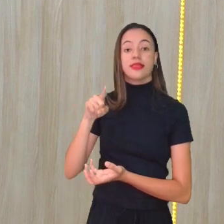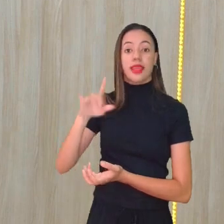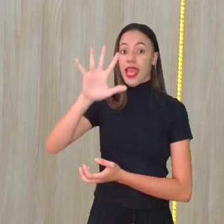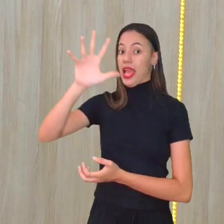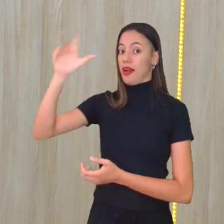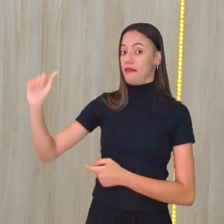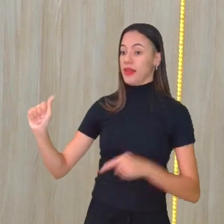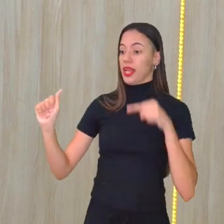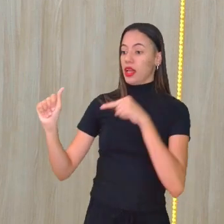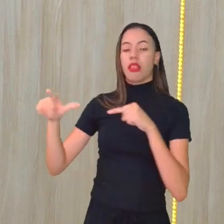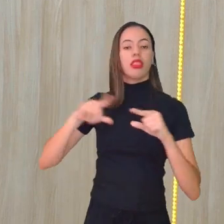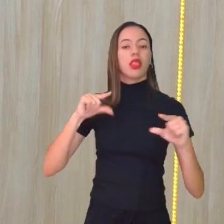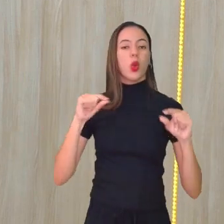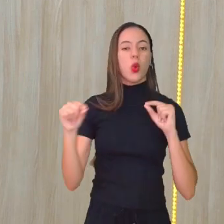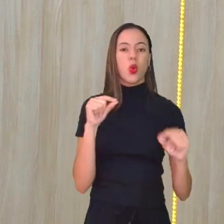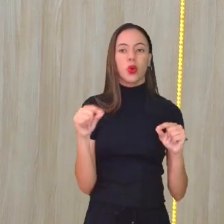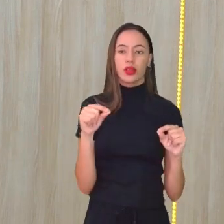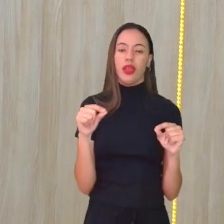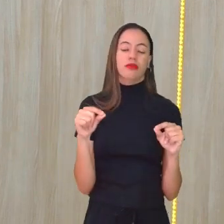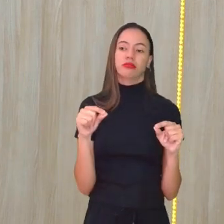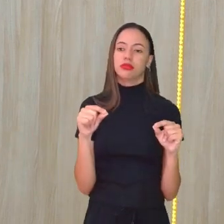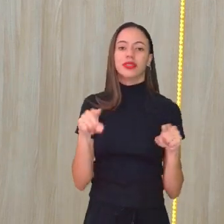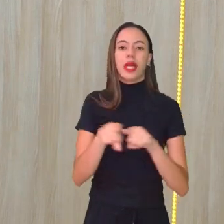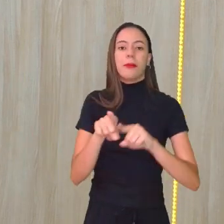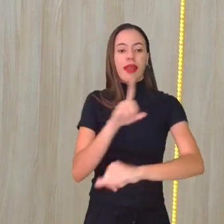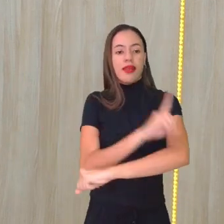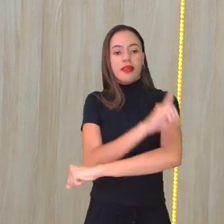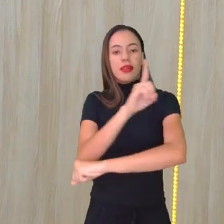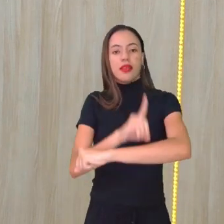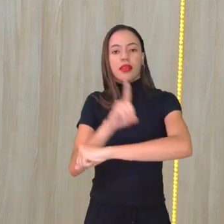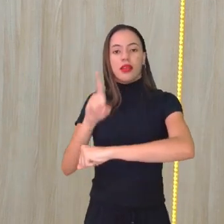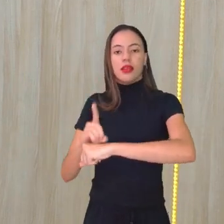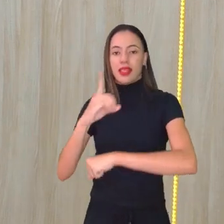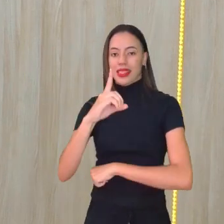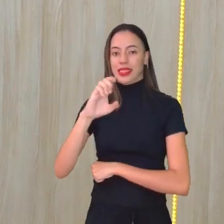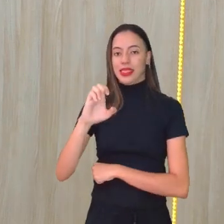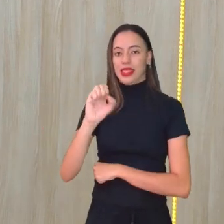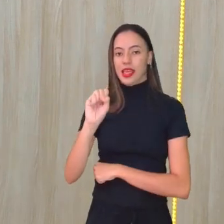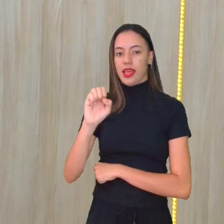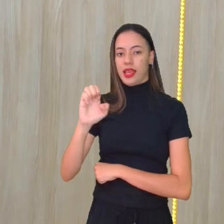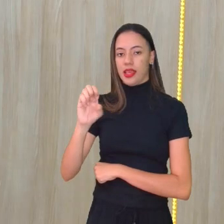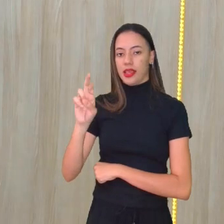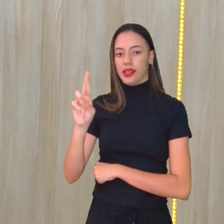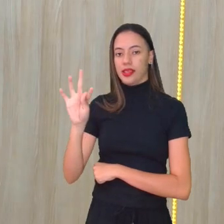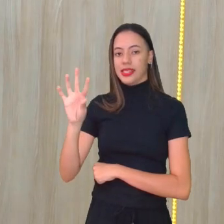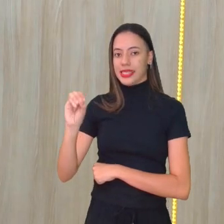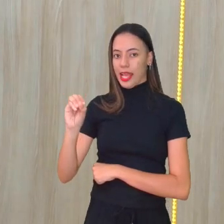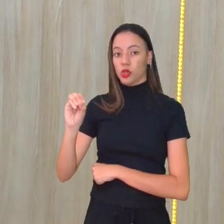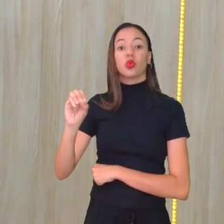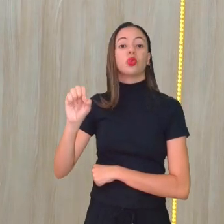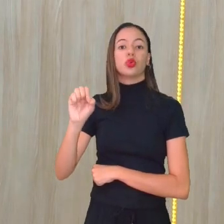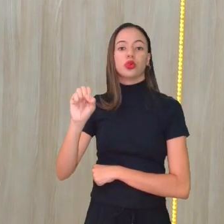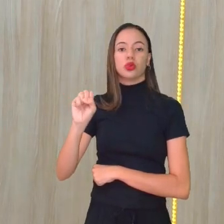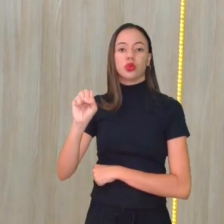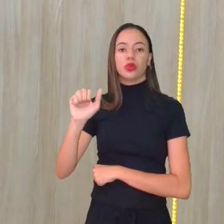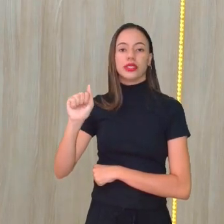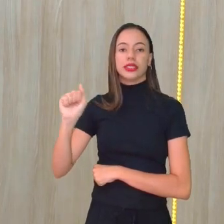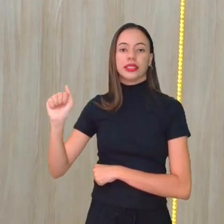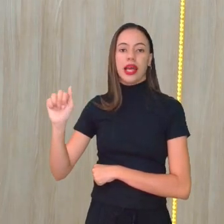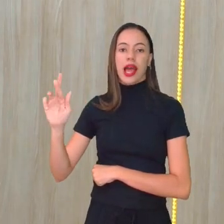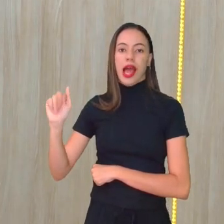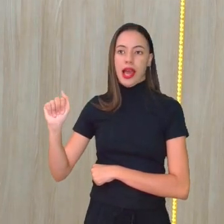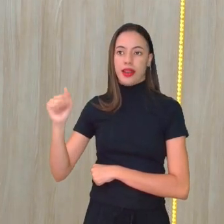gente possui, né, um grande deserto, que é o deserto do Saara, que fica mais ou menos nessa região